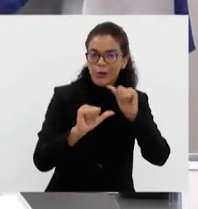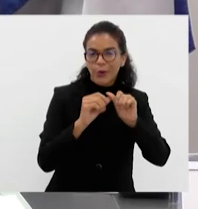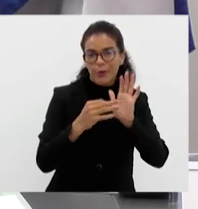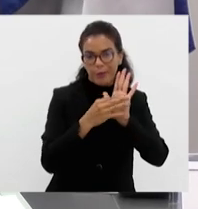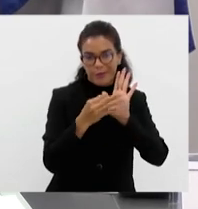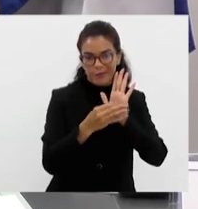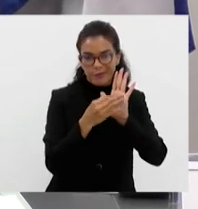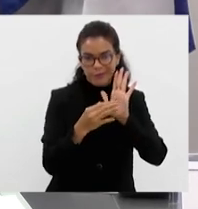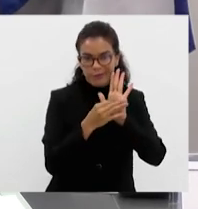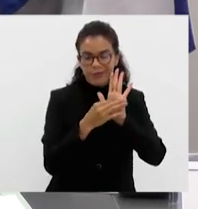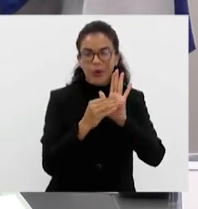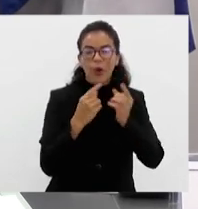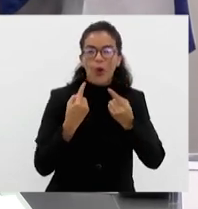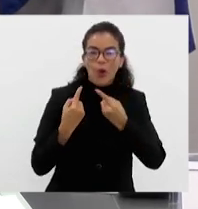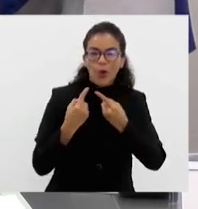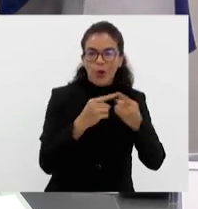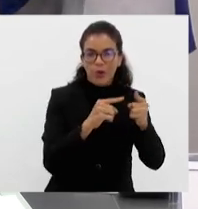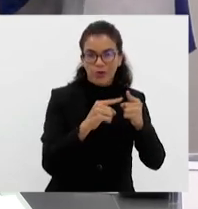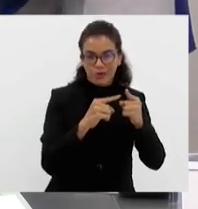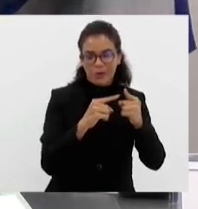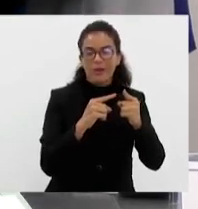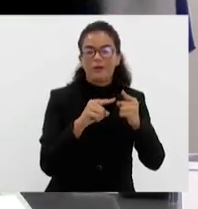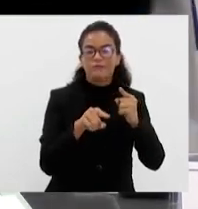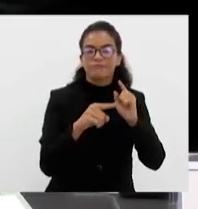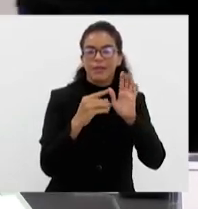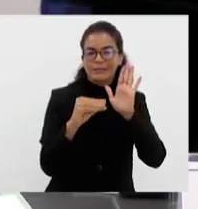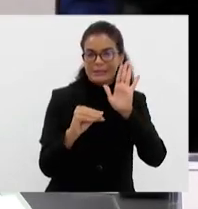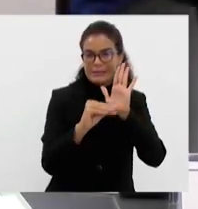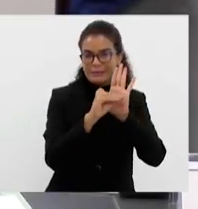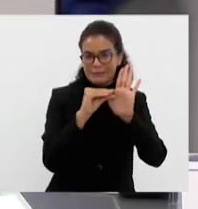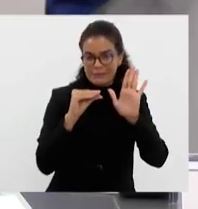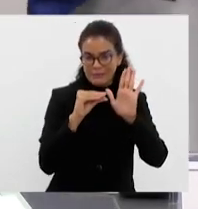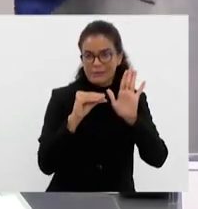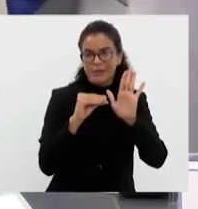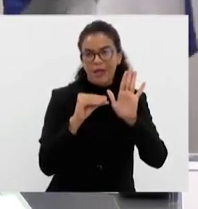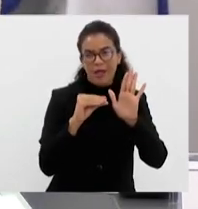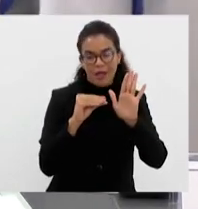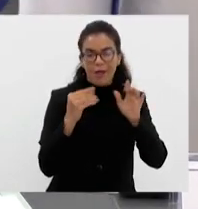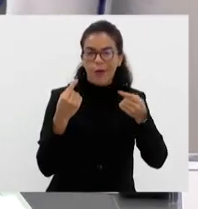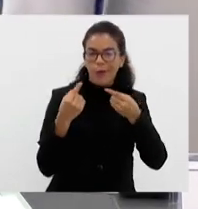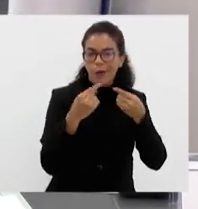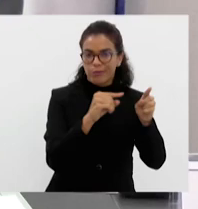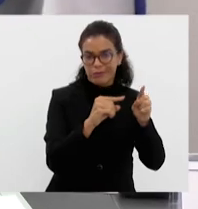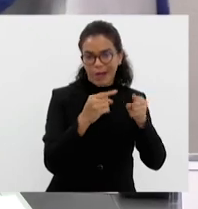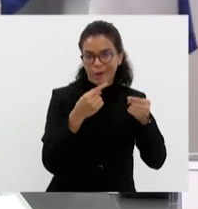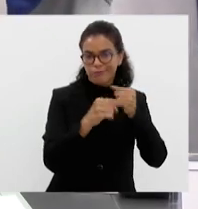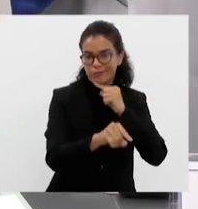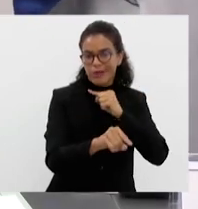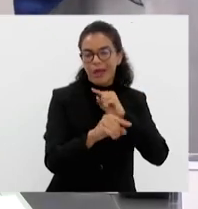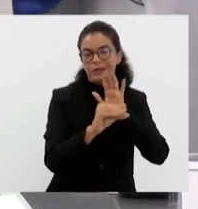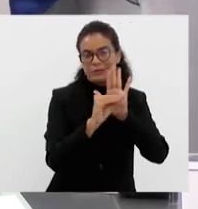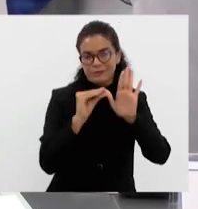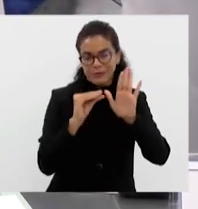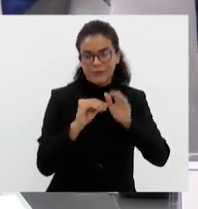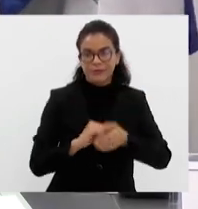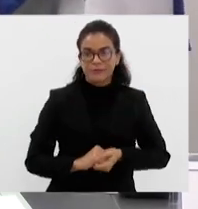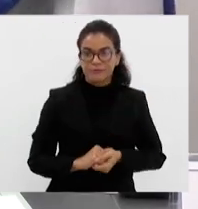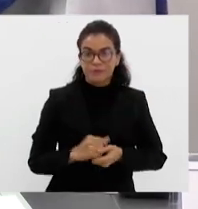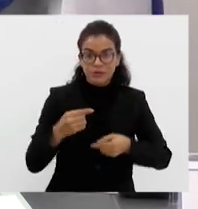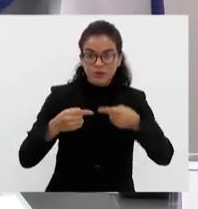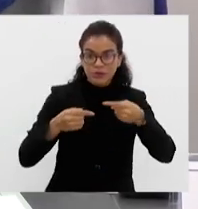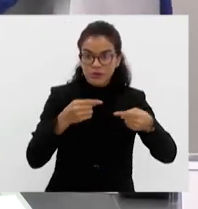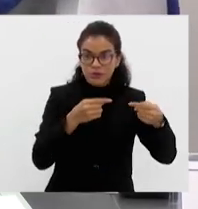dele para contrário às emendas. Então, o parecer que está vigorando é contrário às emendas em discussão. Para